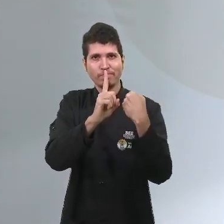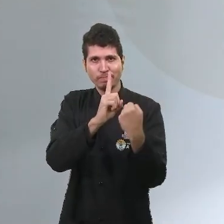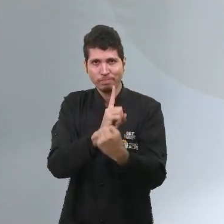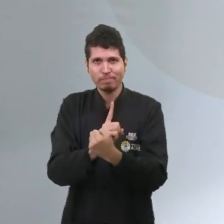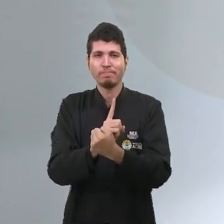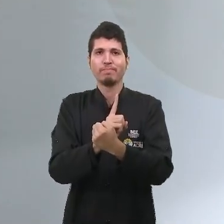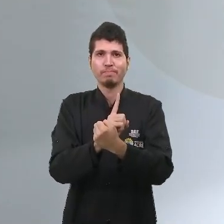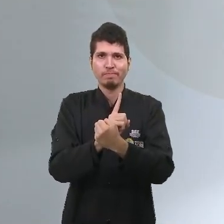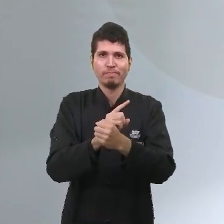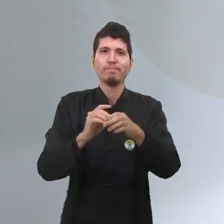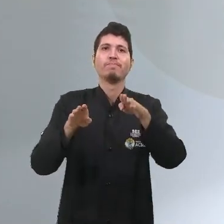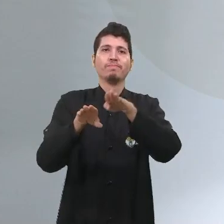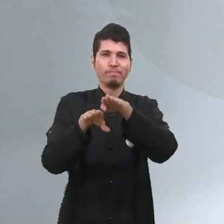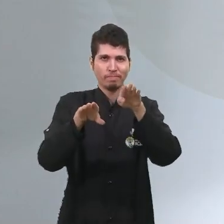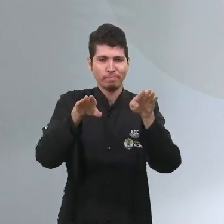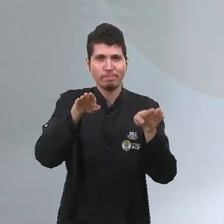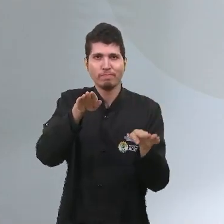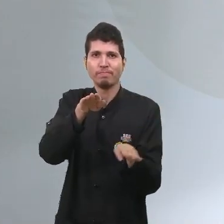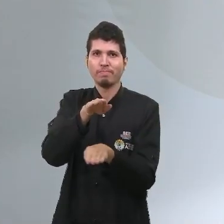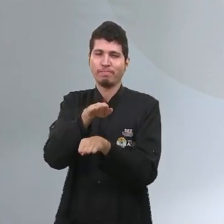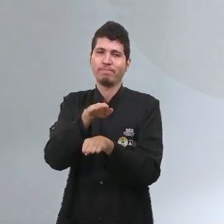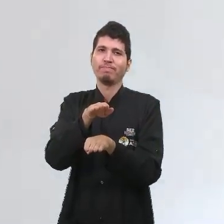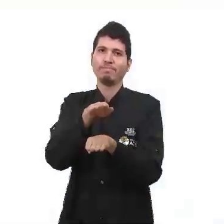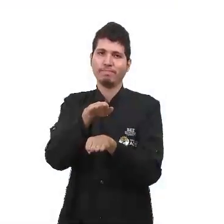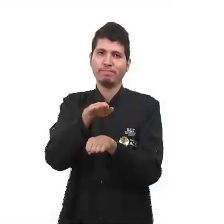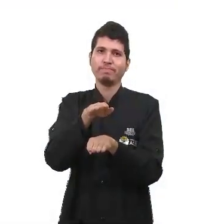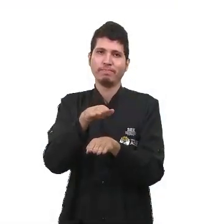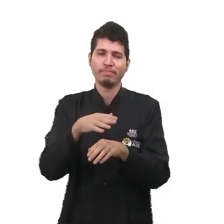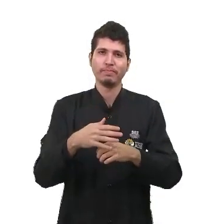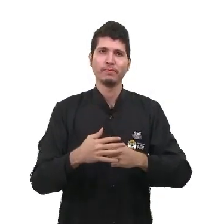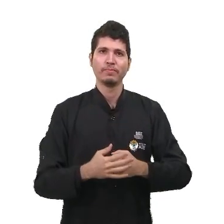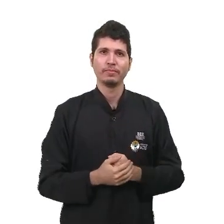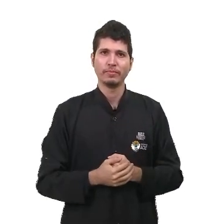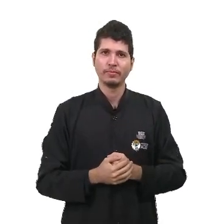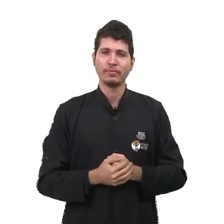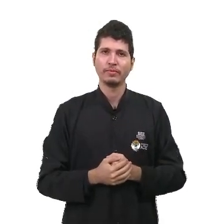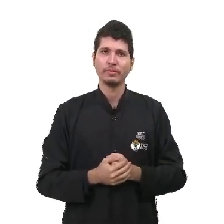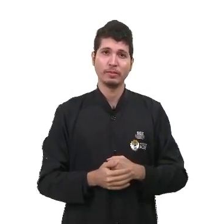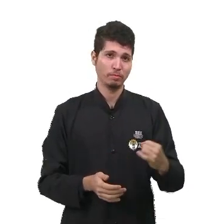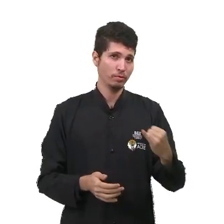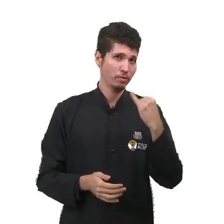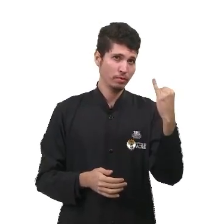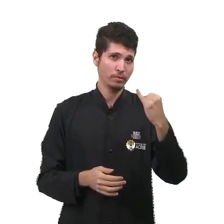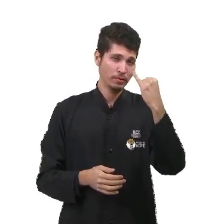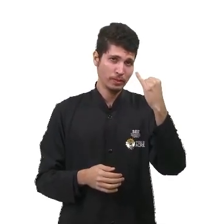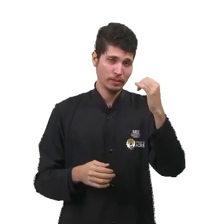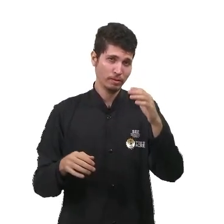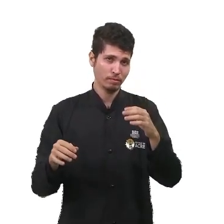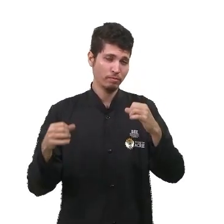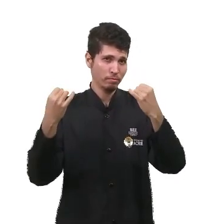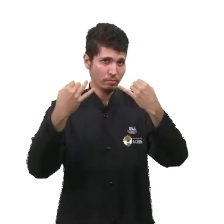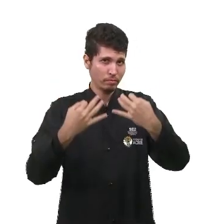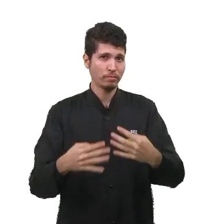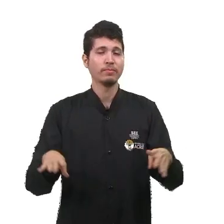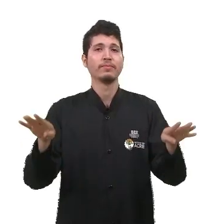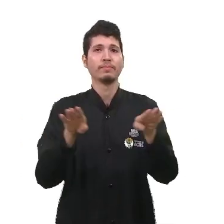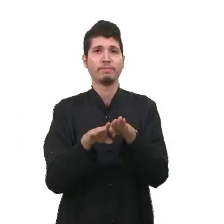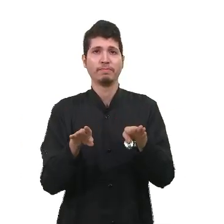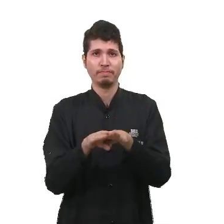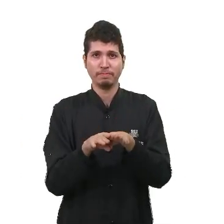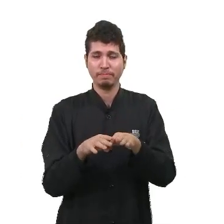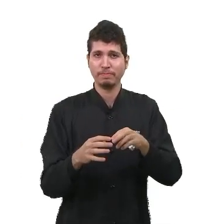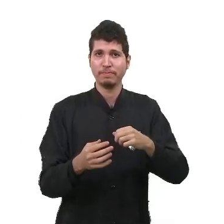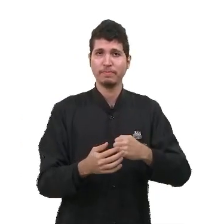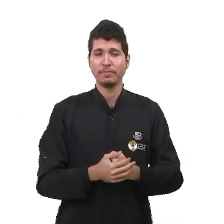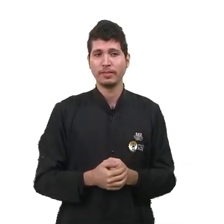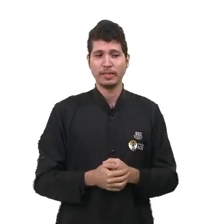continuam sendo inferiores. Olha que interessante também falar que essas pessoas se tornavam mão de